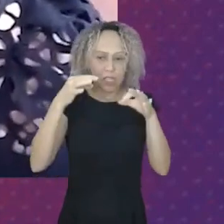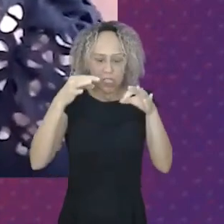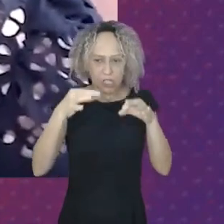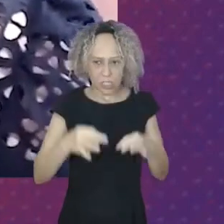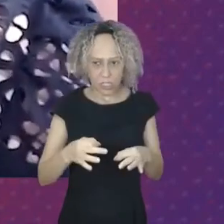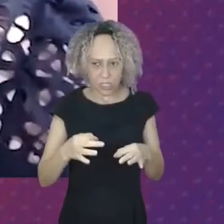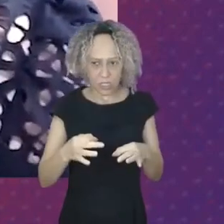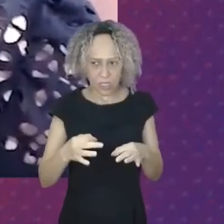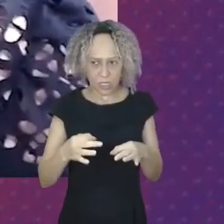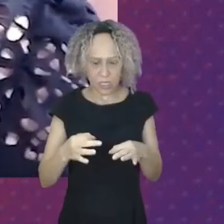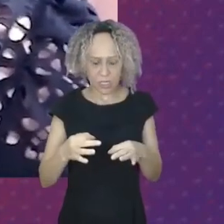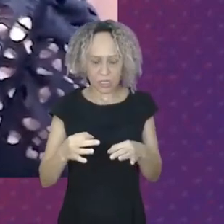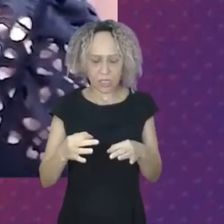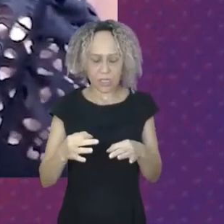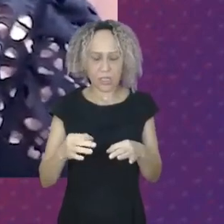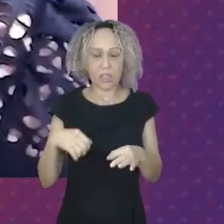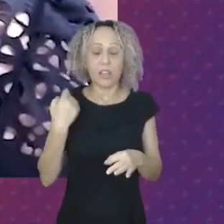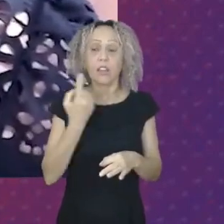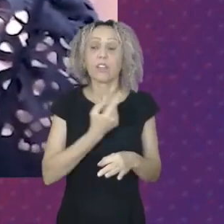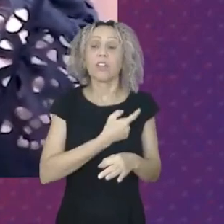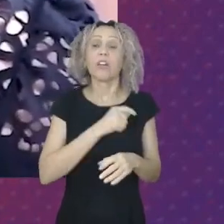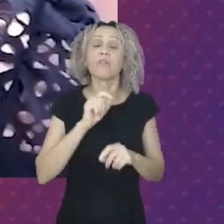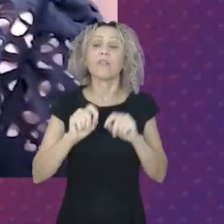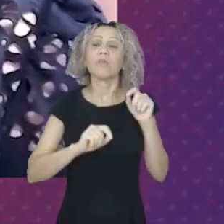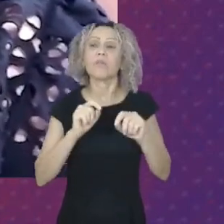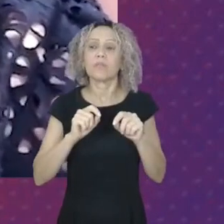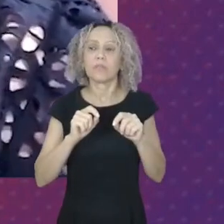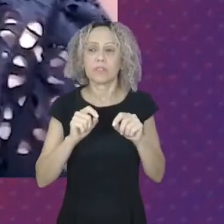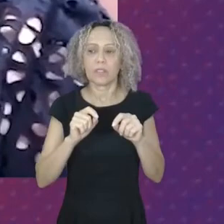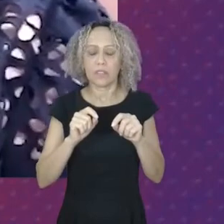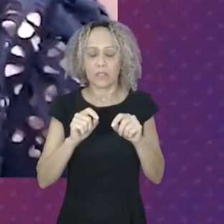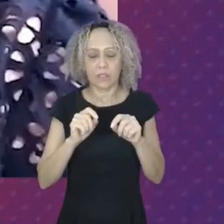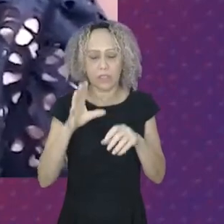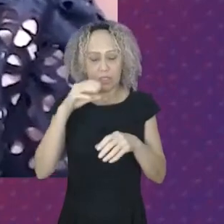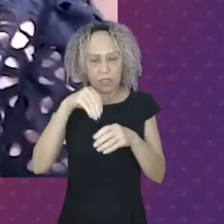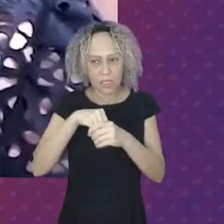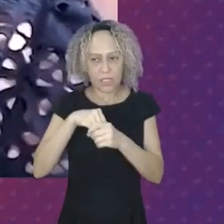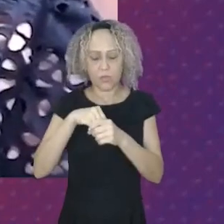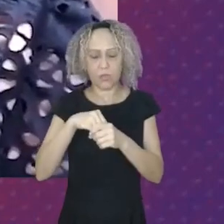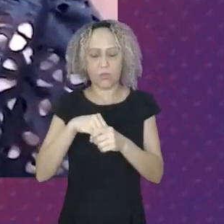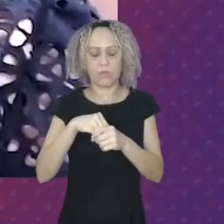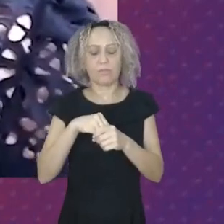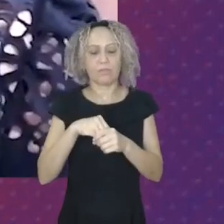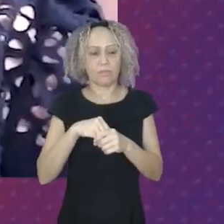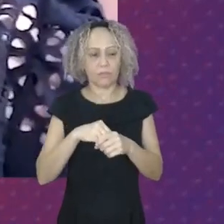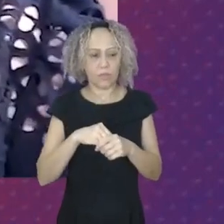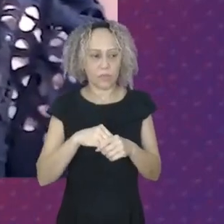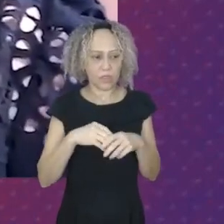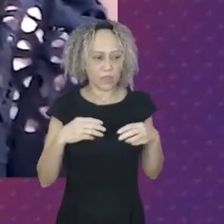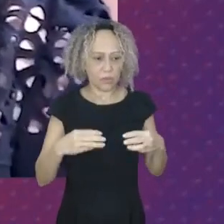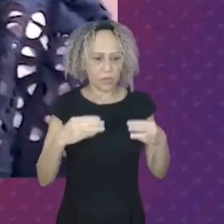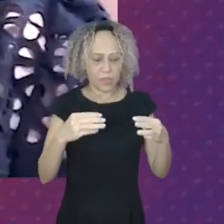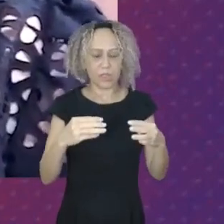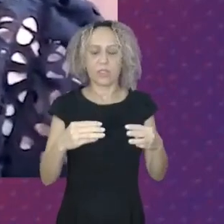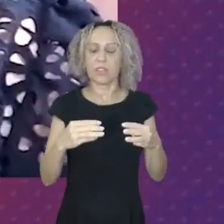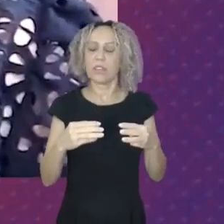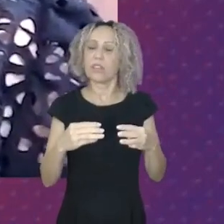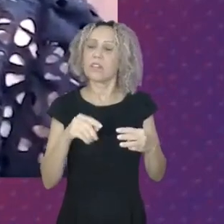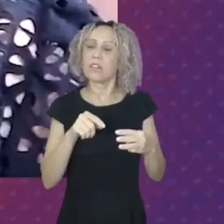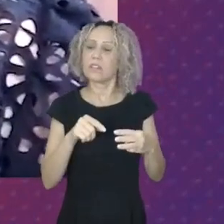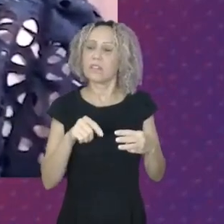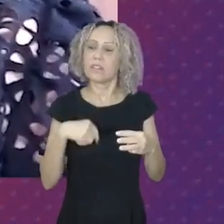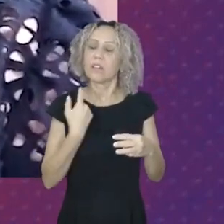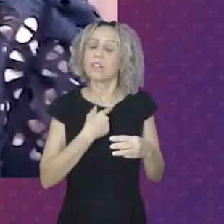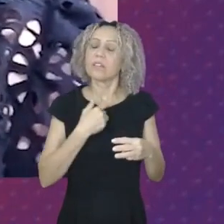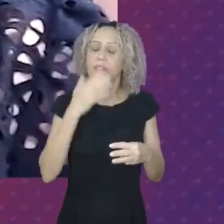dentro dessa tarefa que nós vamos, enquanto Ministério, estarmos mobilizando, mas que nós precisamos